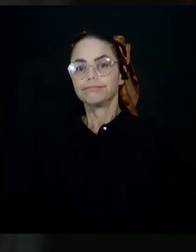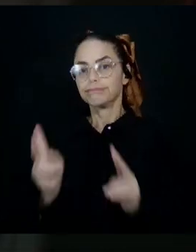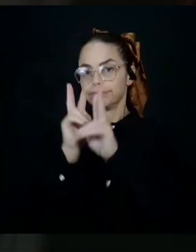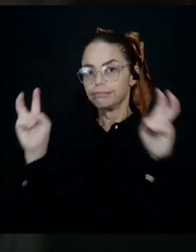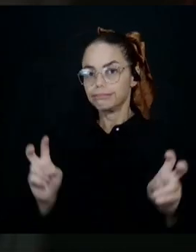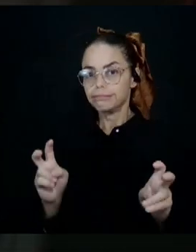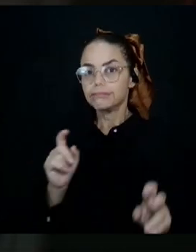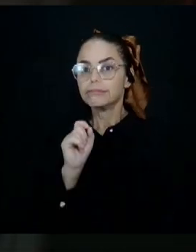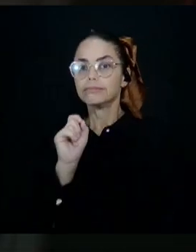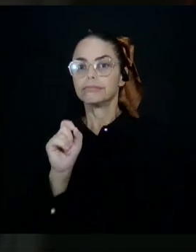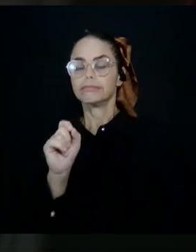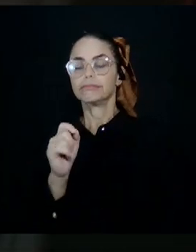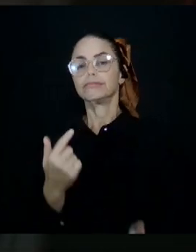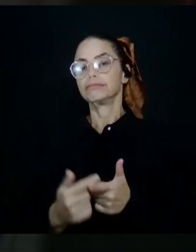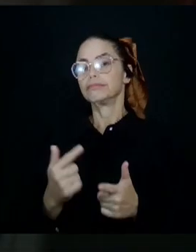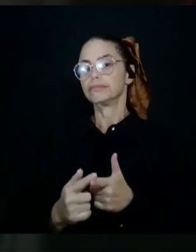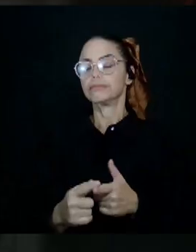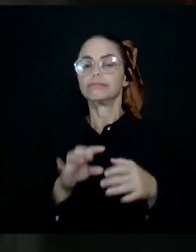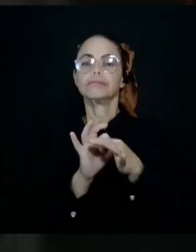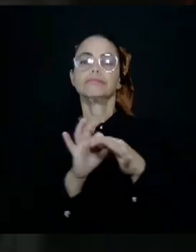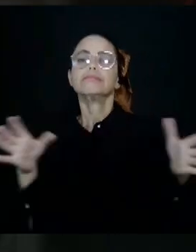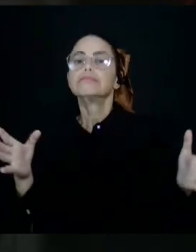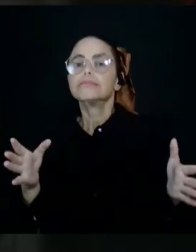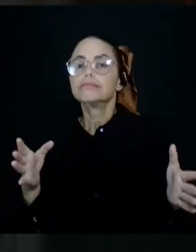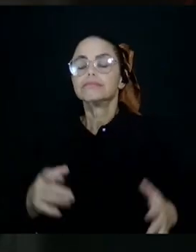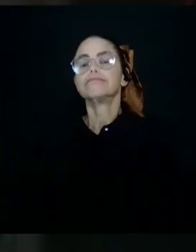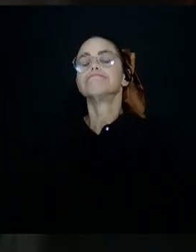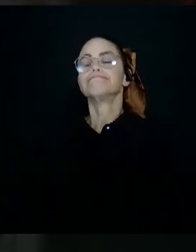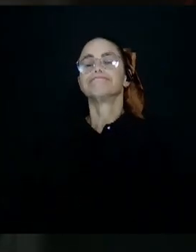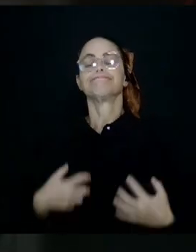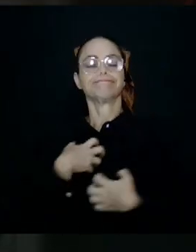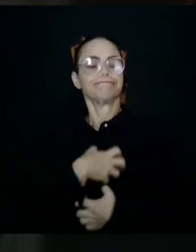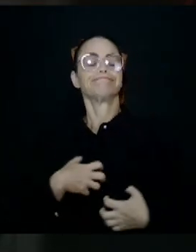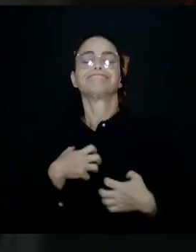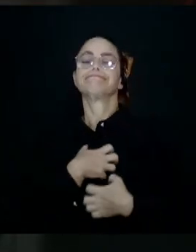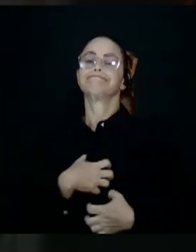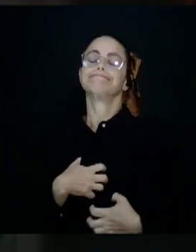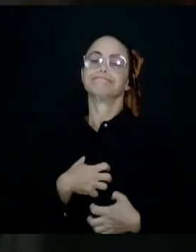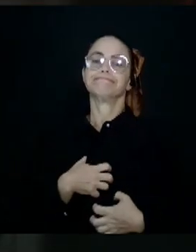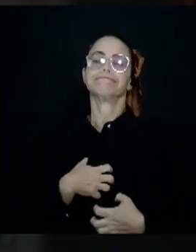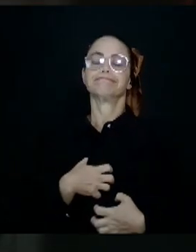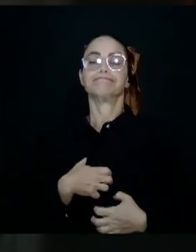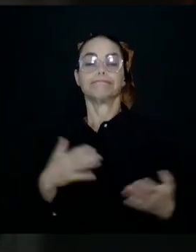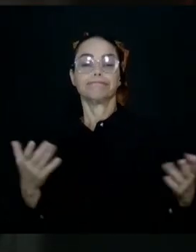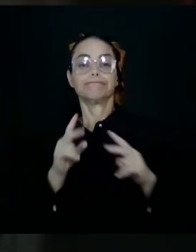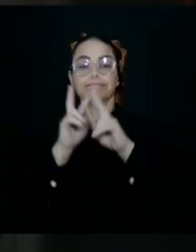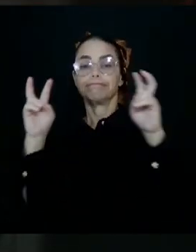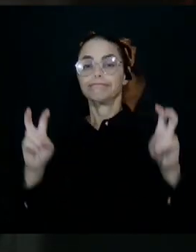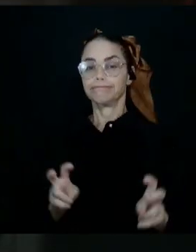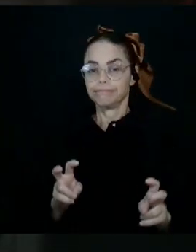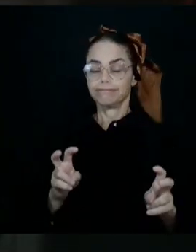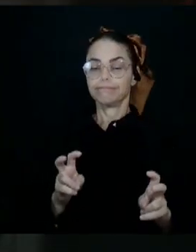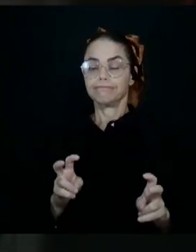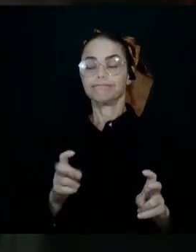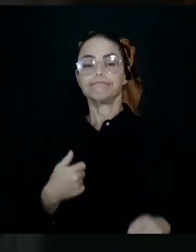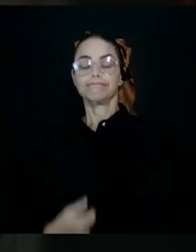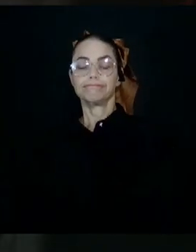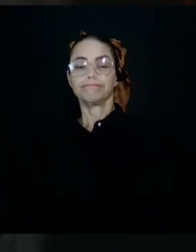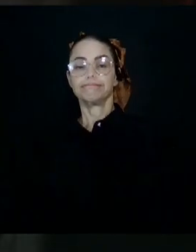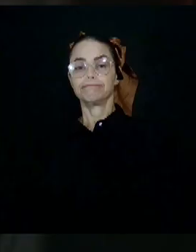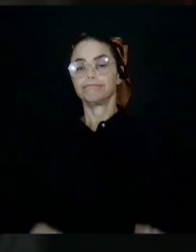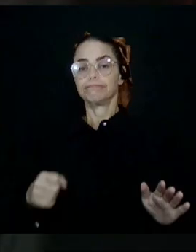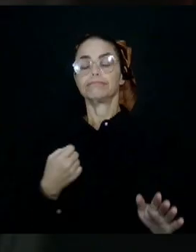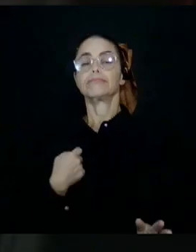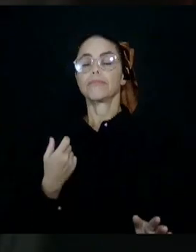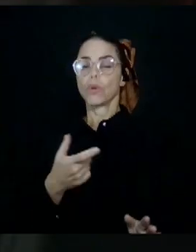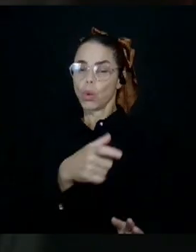a nossa liberdade ainda incomoda tanto? Hoje a gente vai falar sobre os rótulos femininos. Você aí de casa